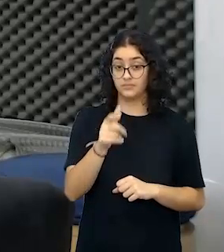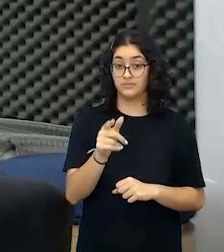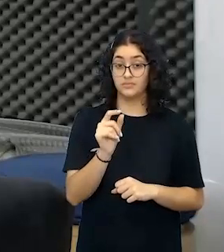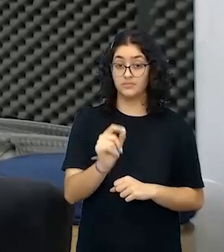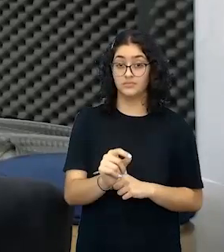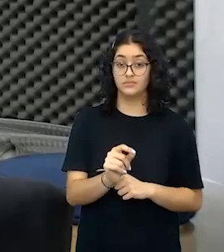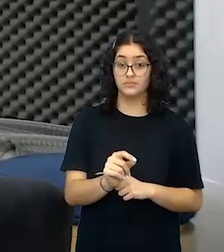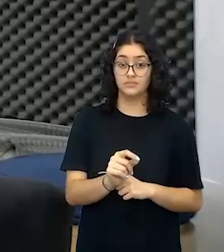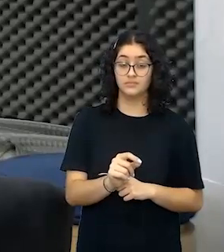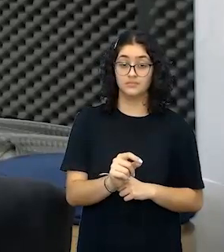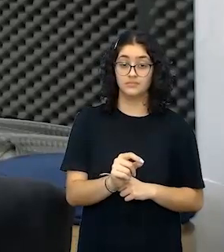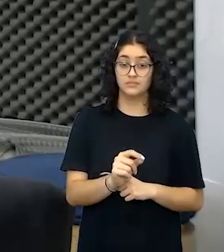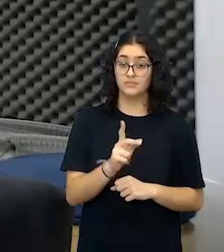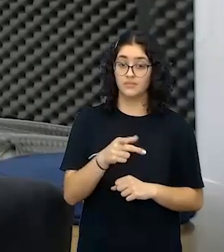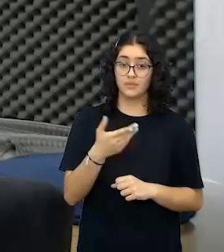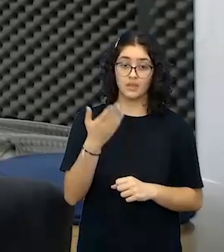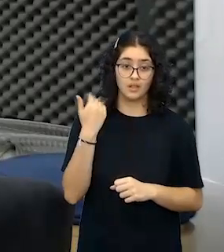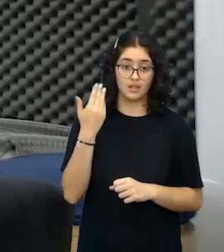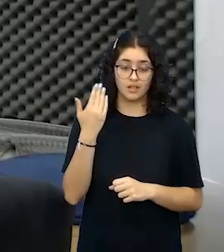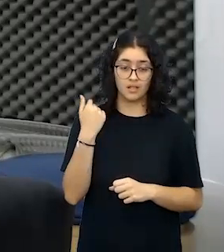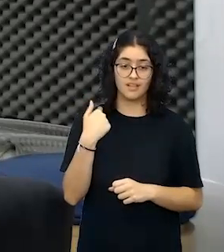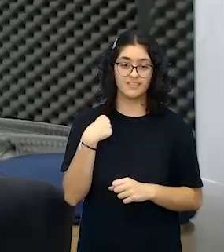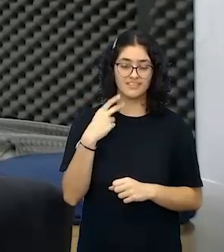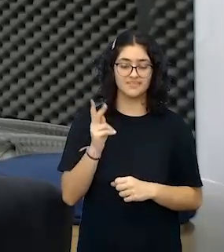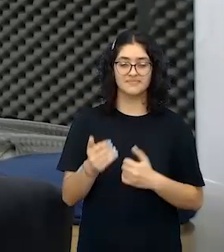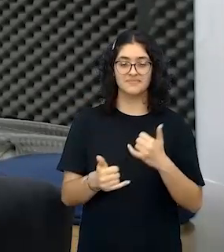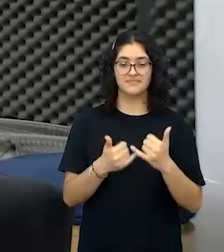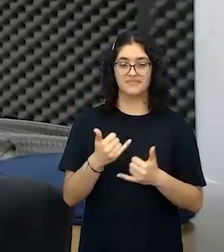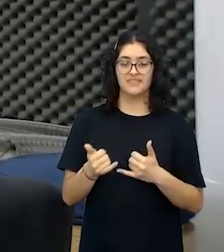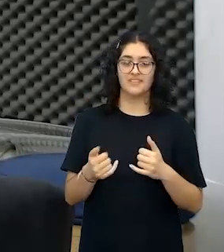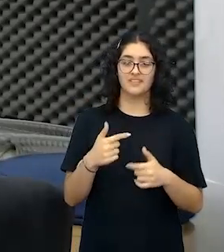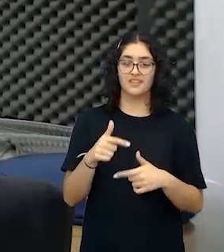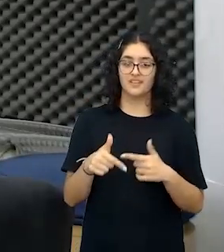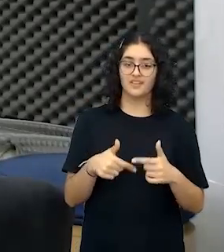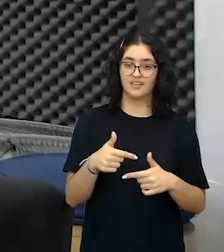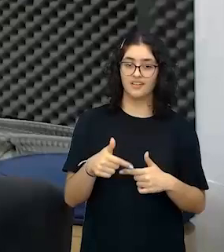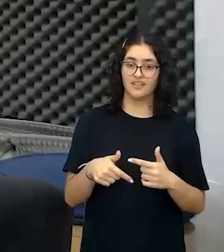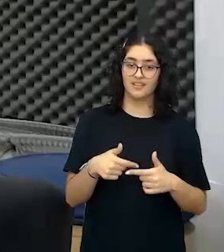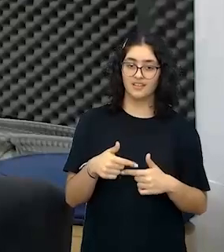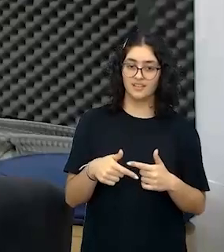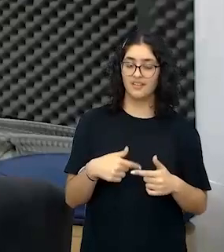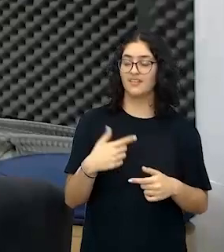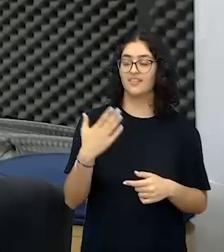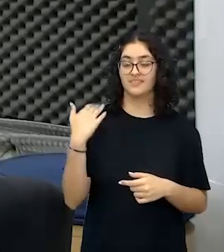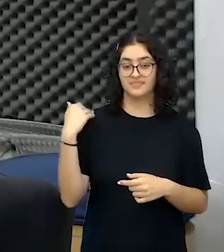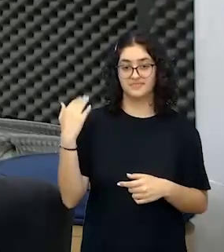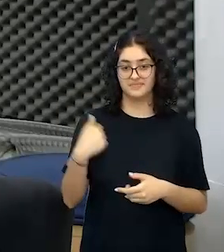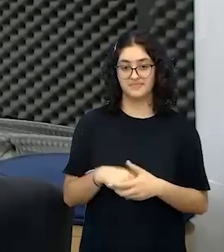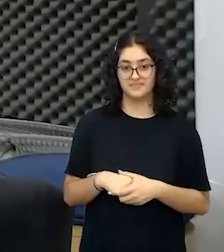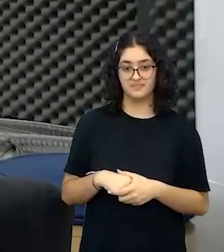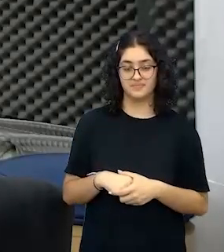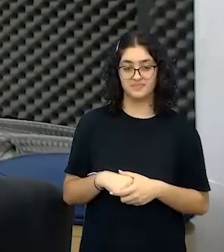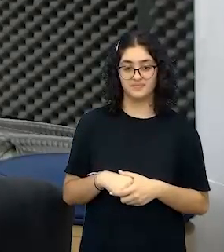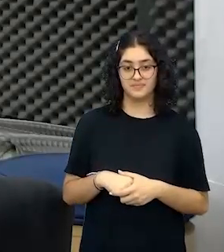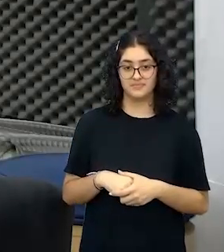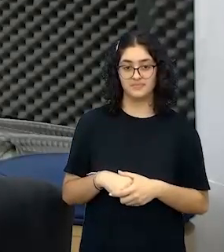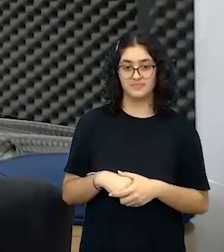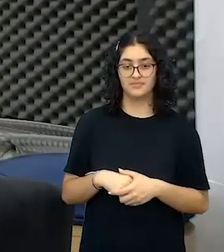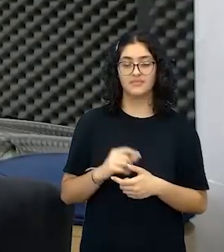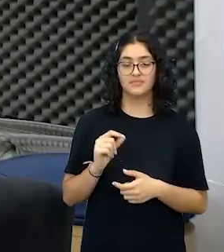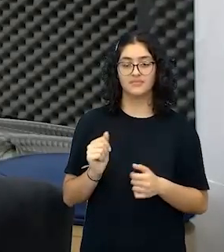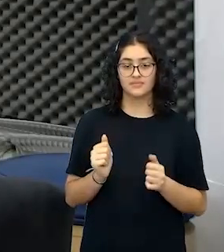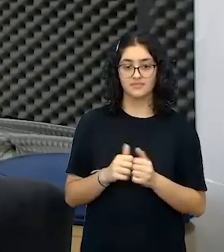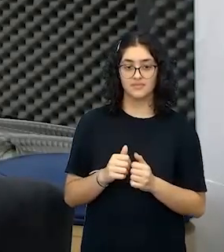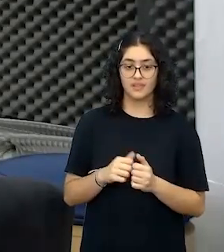em RRD, que desde o início eu sempre brinco com isso, a gente trabalhou com o ODS 17, ou seja, as parcerias.